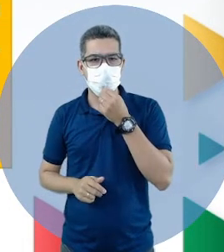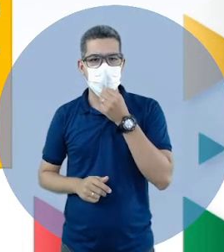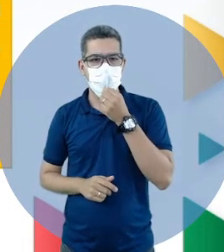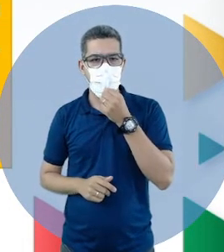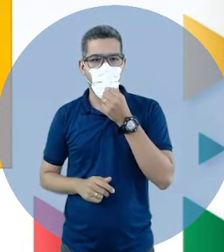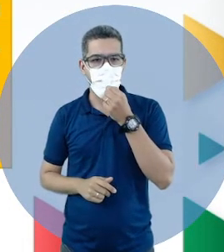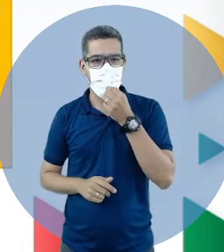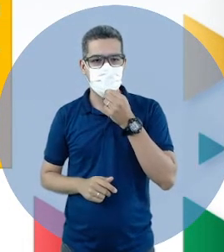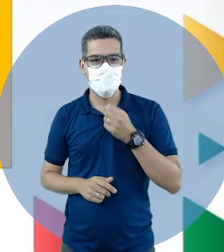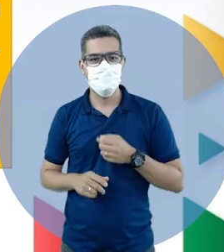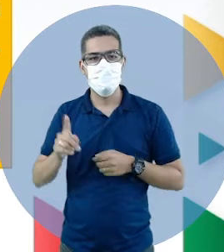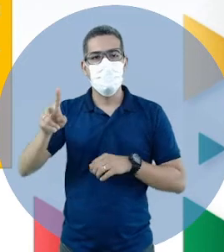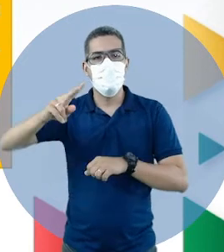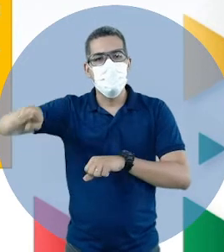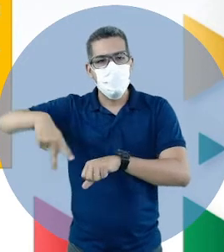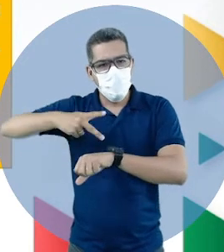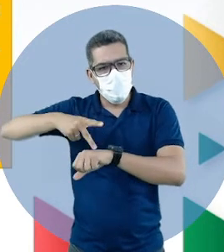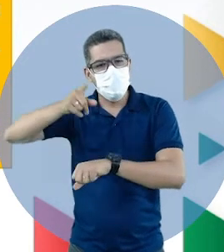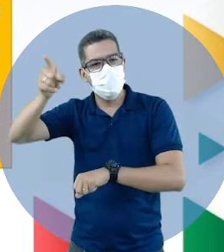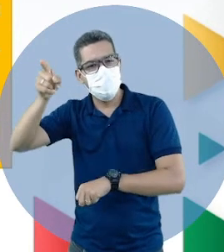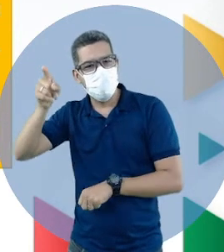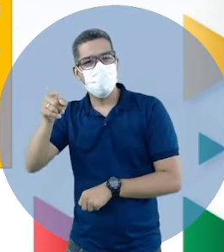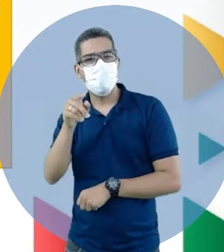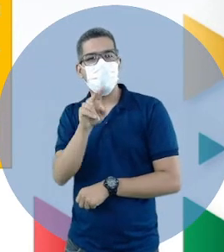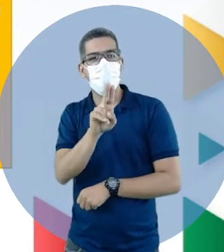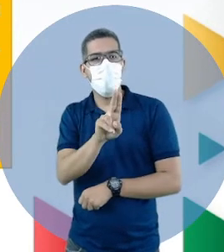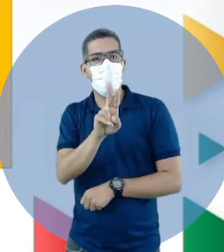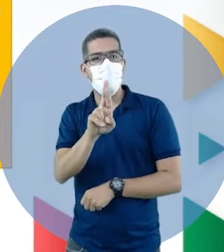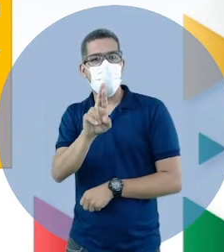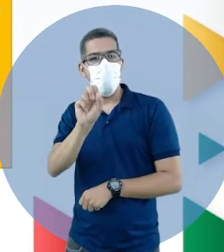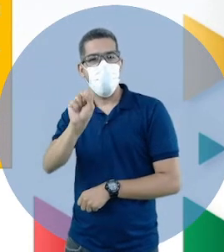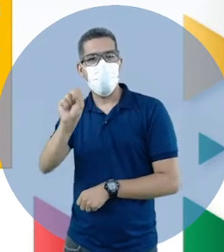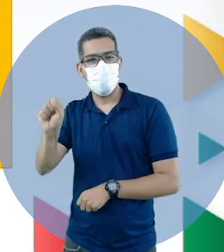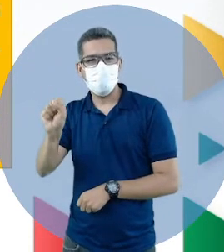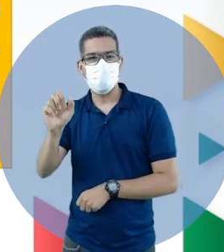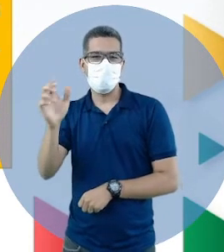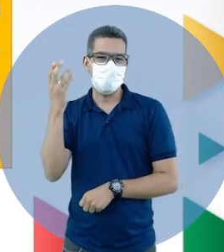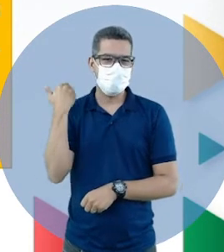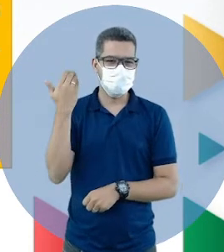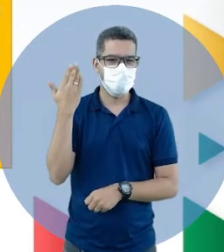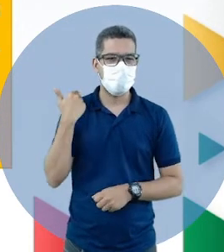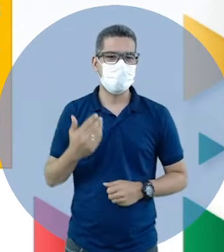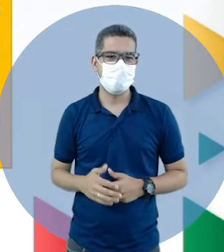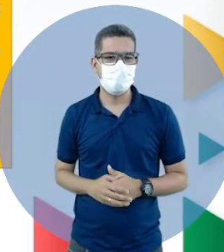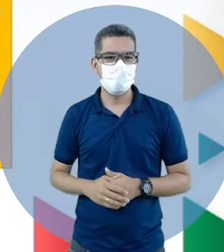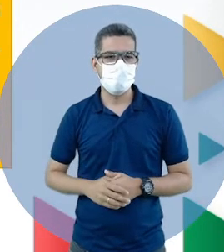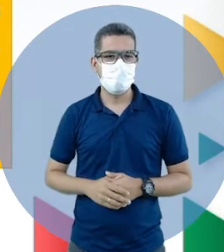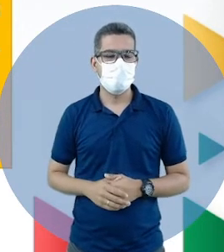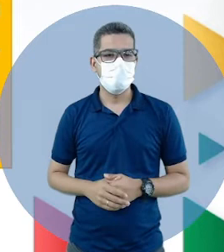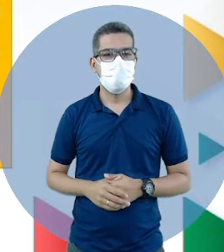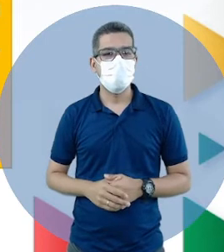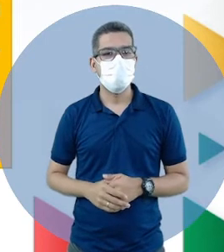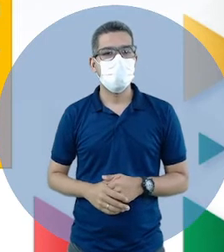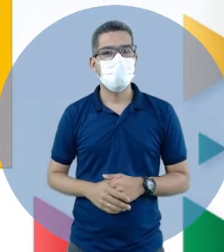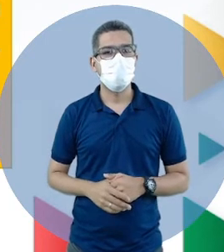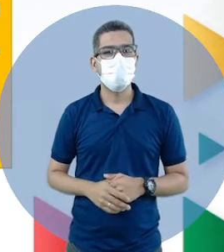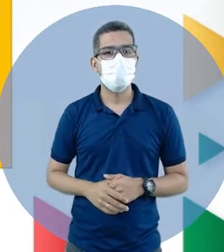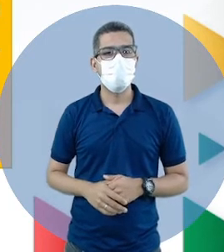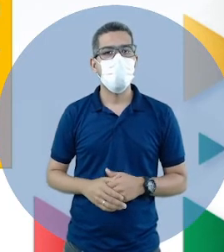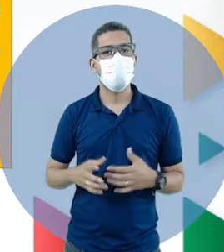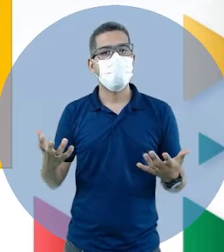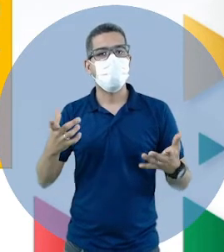aos países da antiga União Soviética. João Paulo II influenciou a restauração